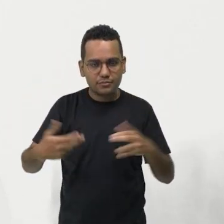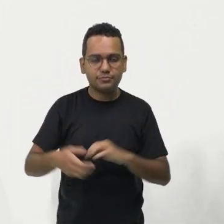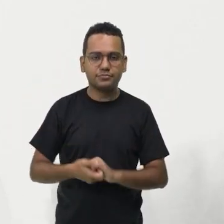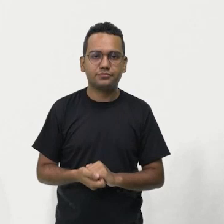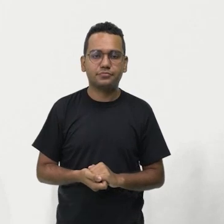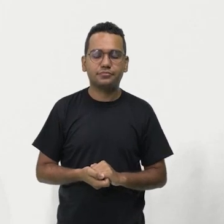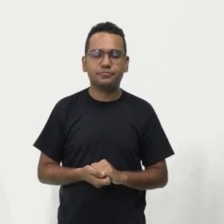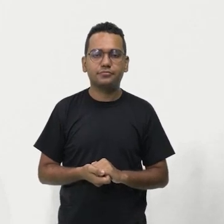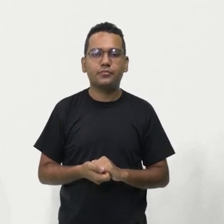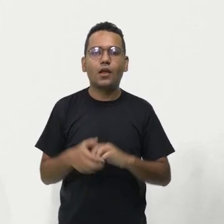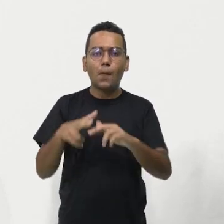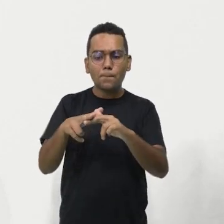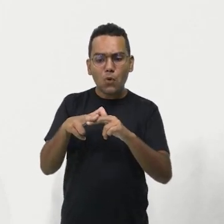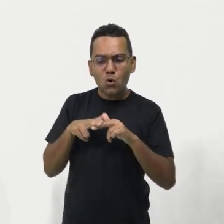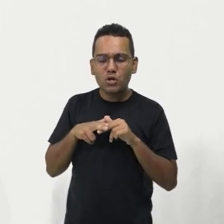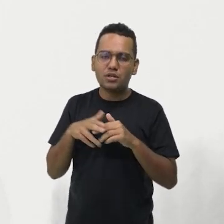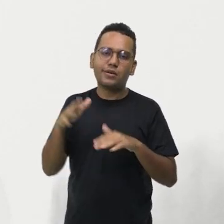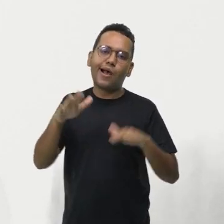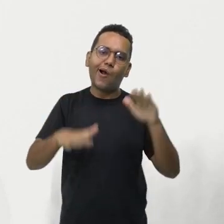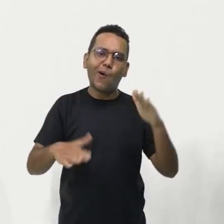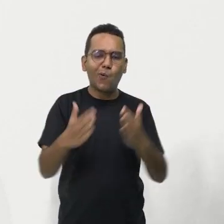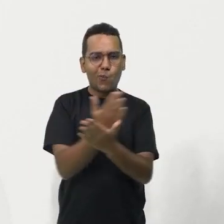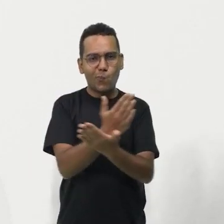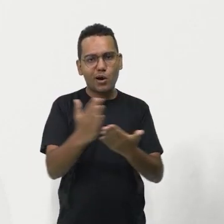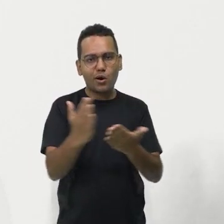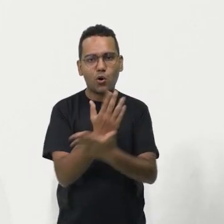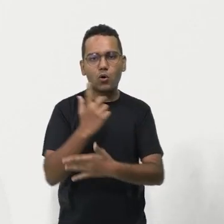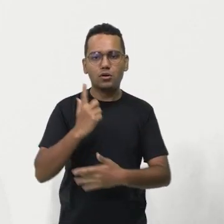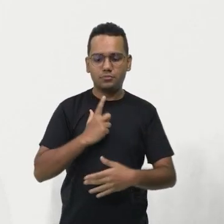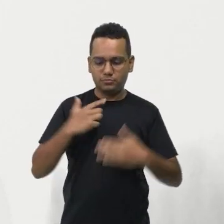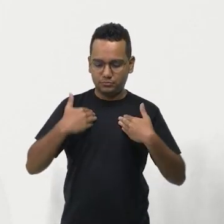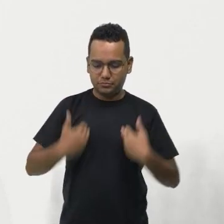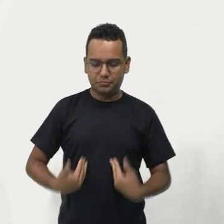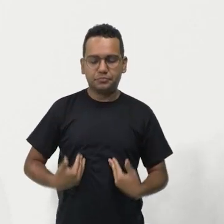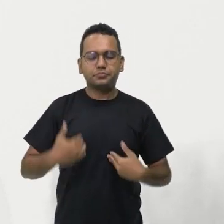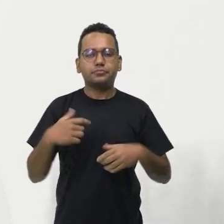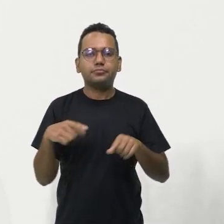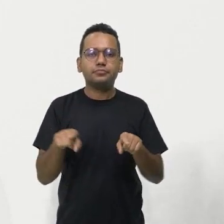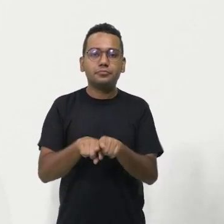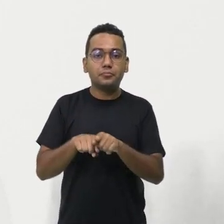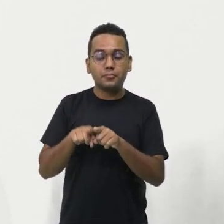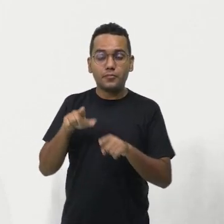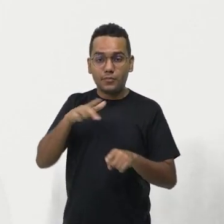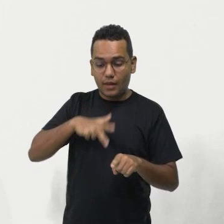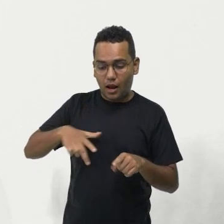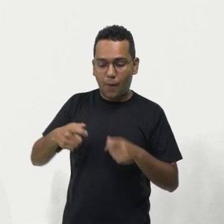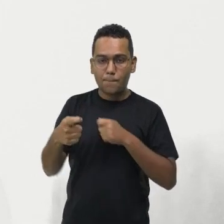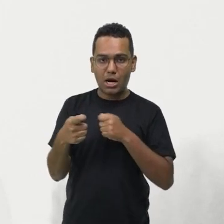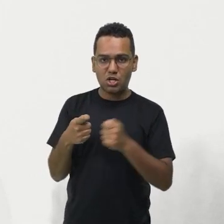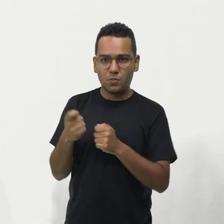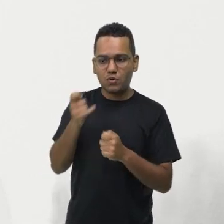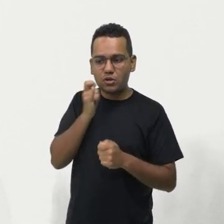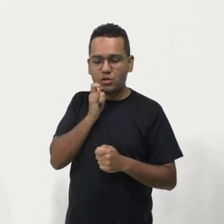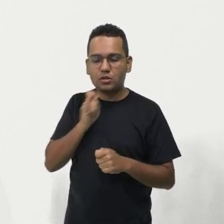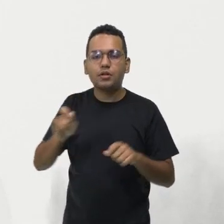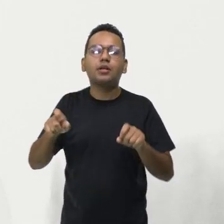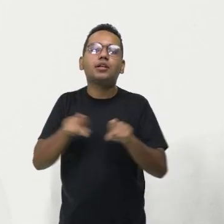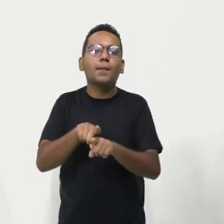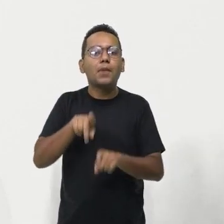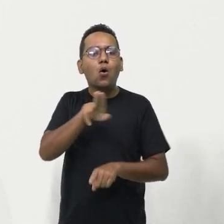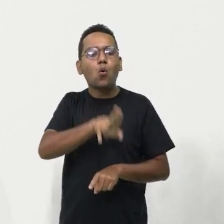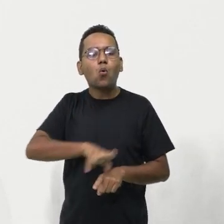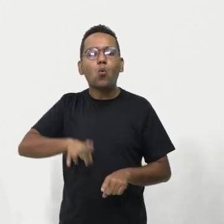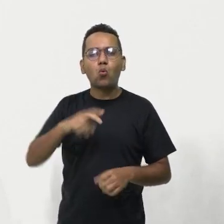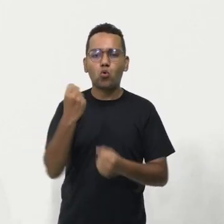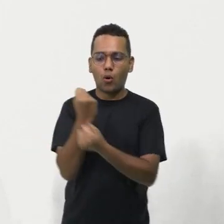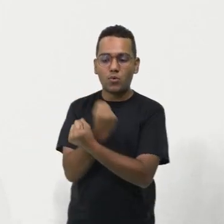eletroreceptivos que, além de controlar partes do corpo com a eletricidade, também a usam para